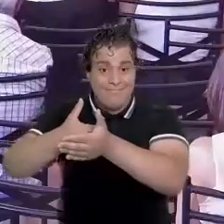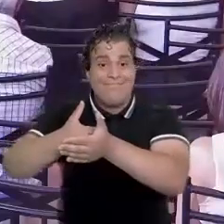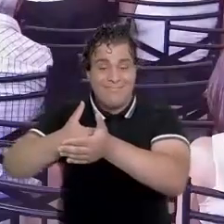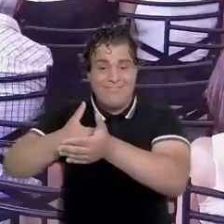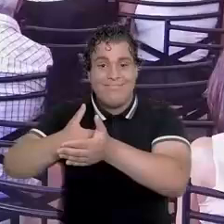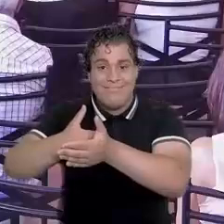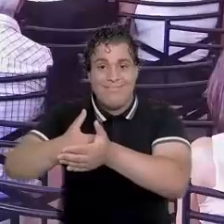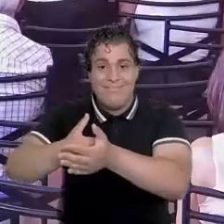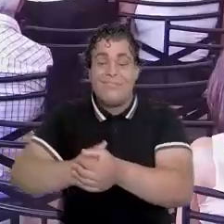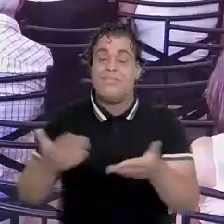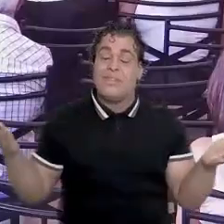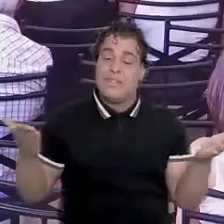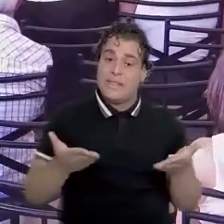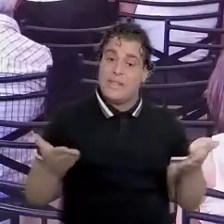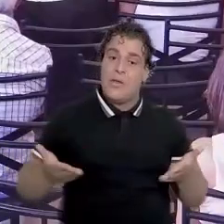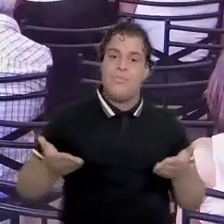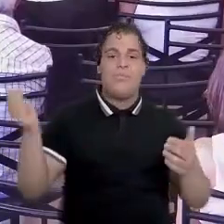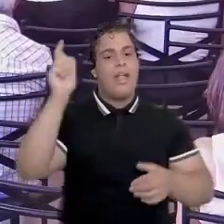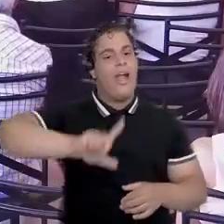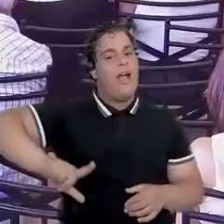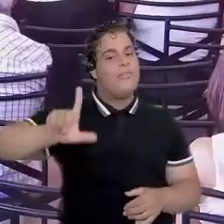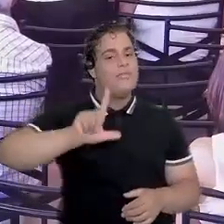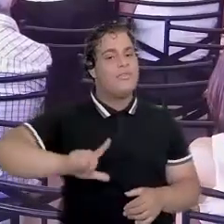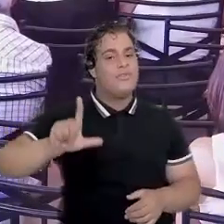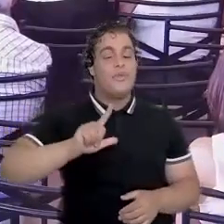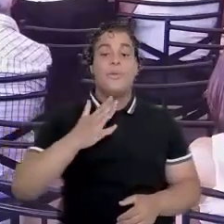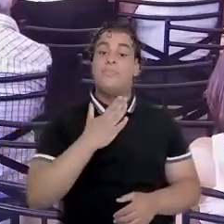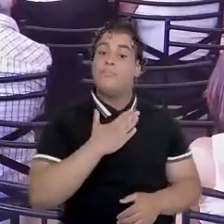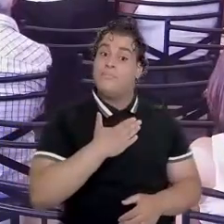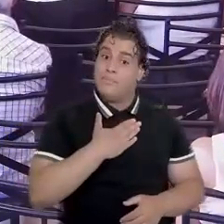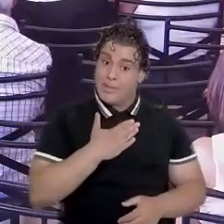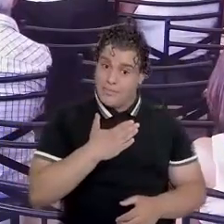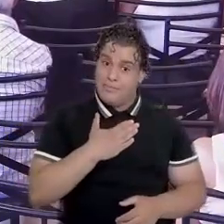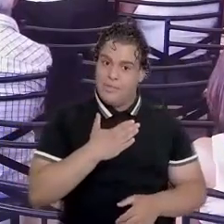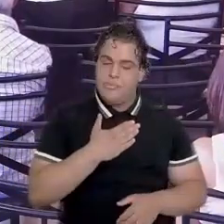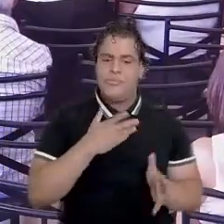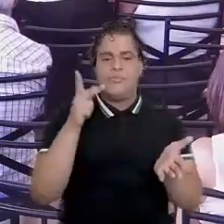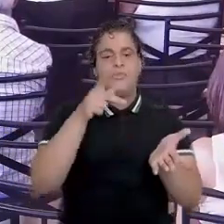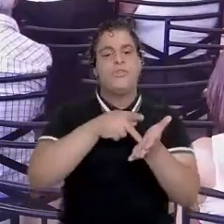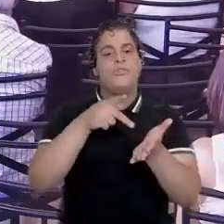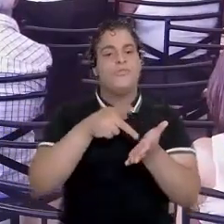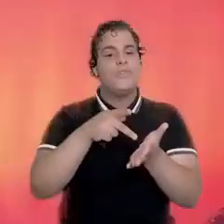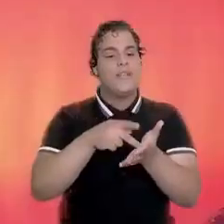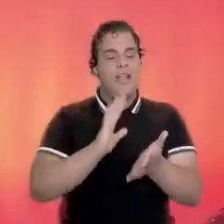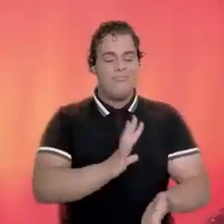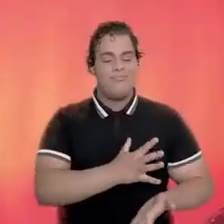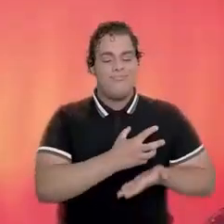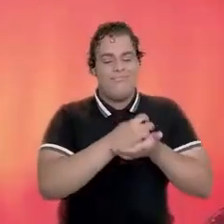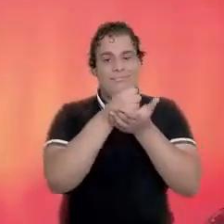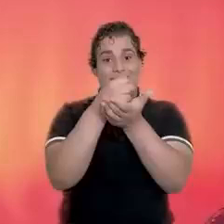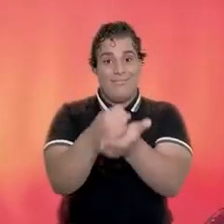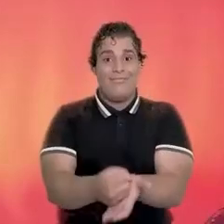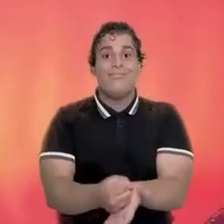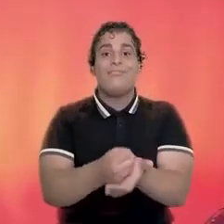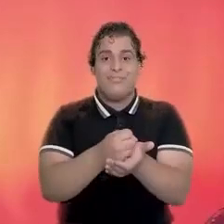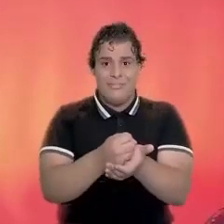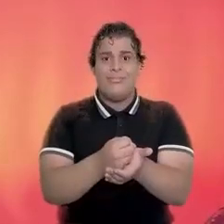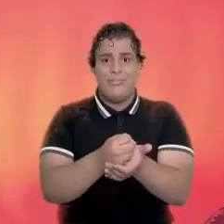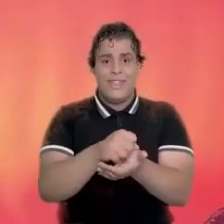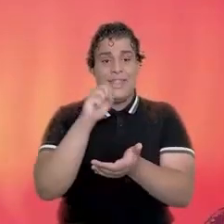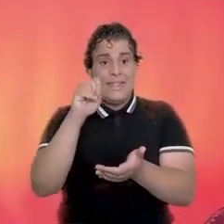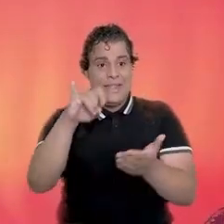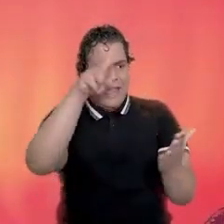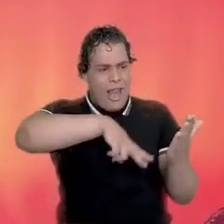aqui hoje, né? Então, a literatura foi, para mim, realmente a salvação. Quanto mais a gente